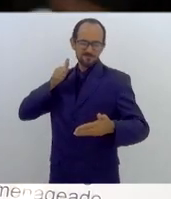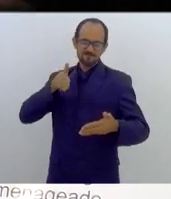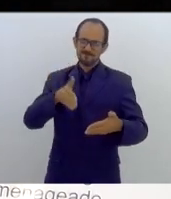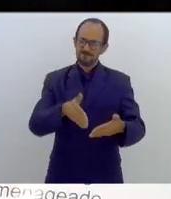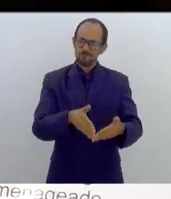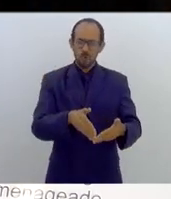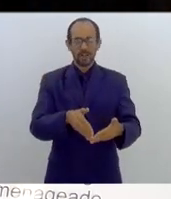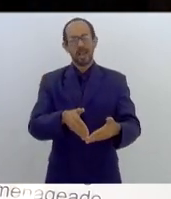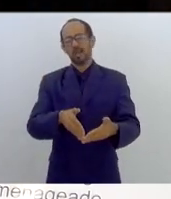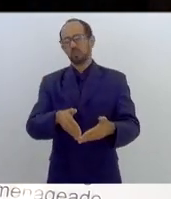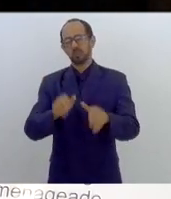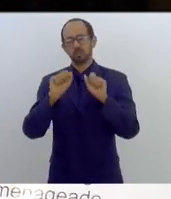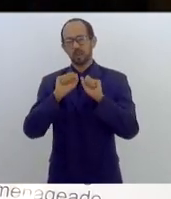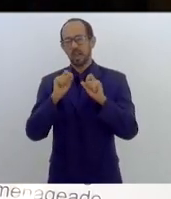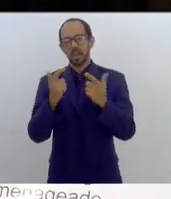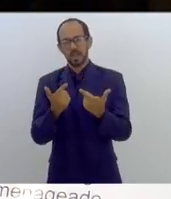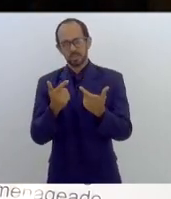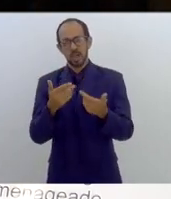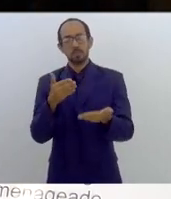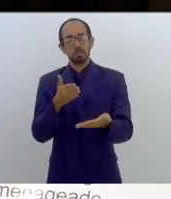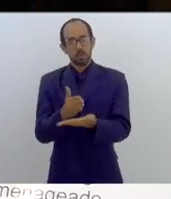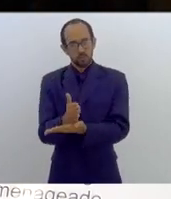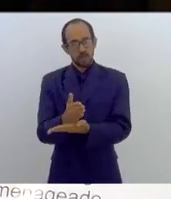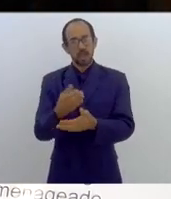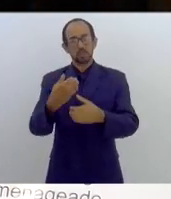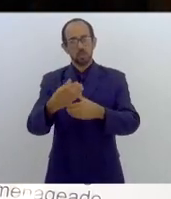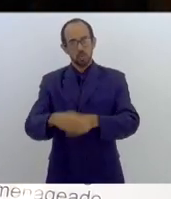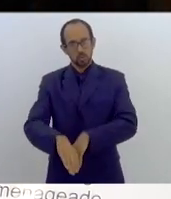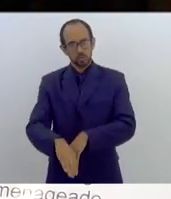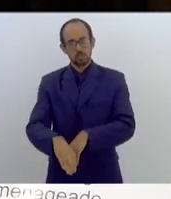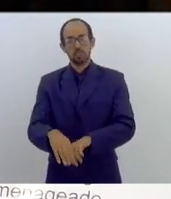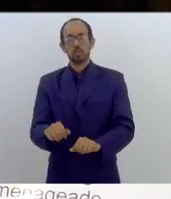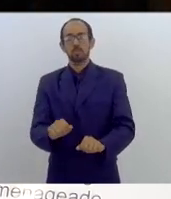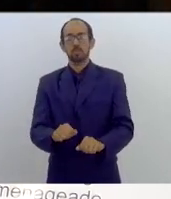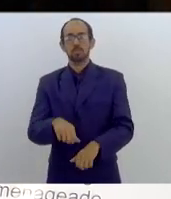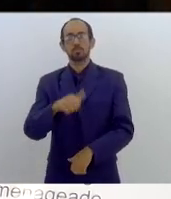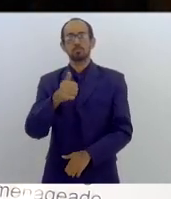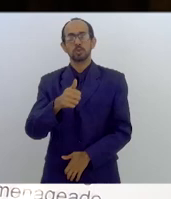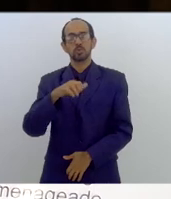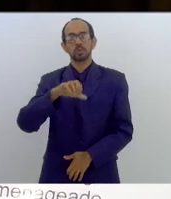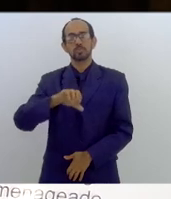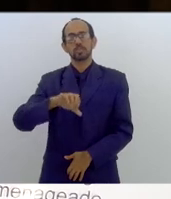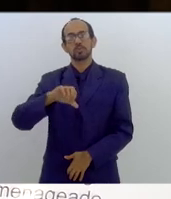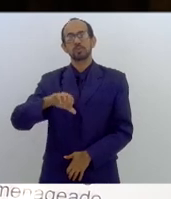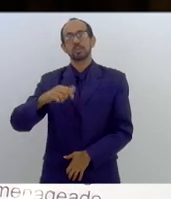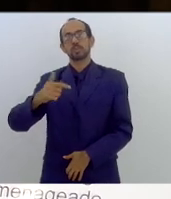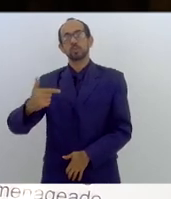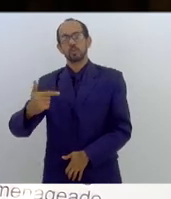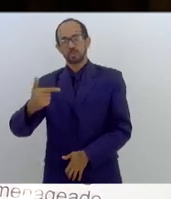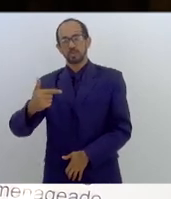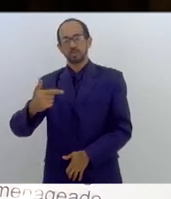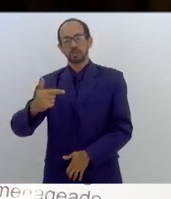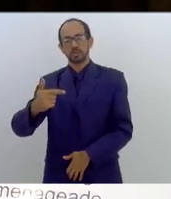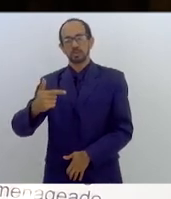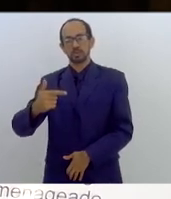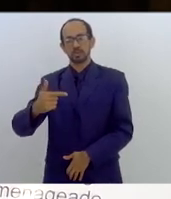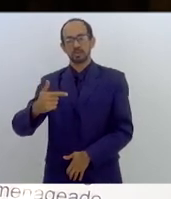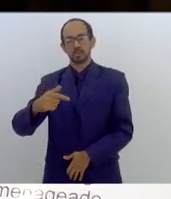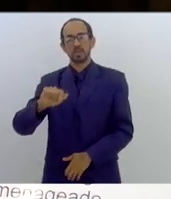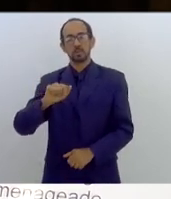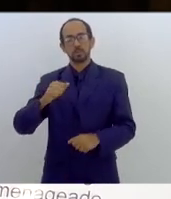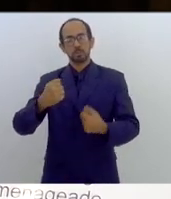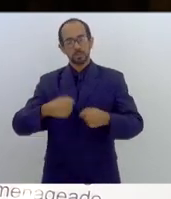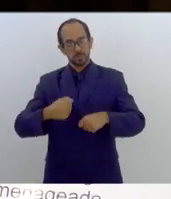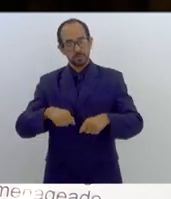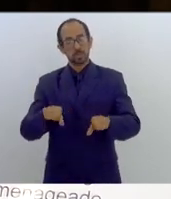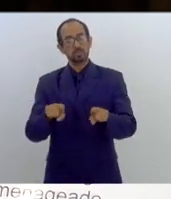Janeiro, aprovado em concurso público de provas e títulos em 1992, devendo ser destacado